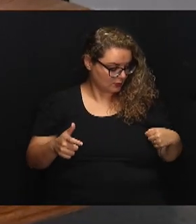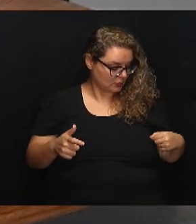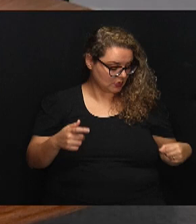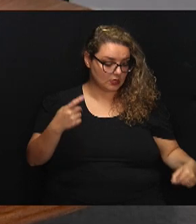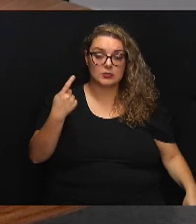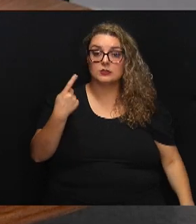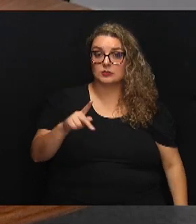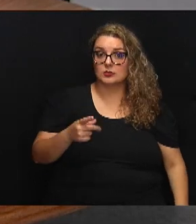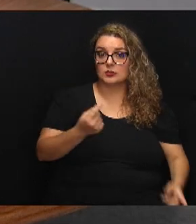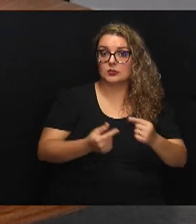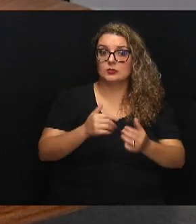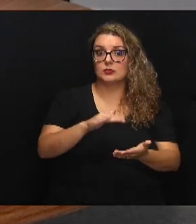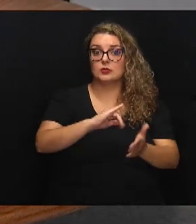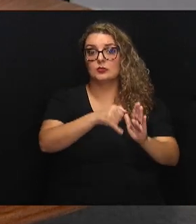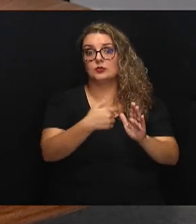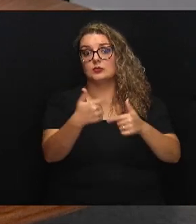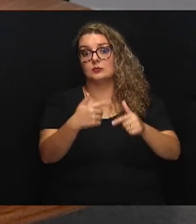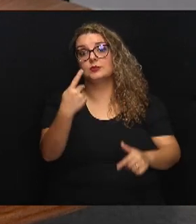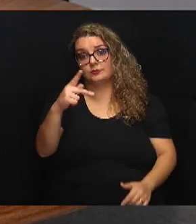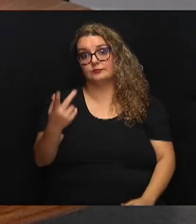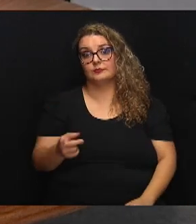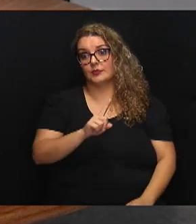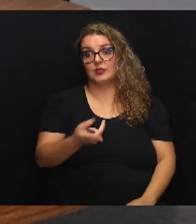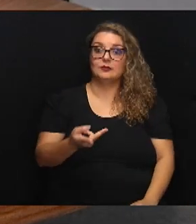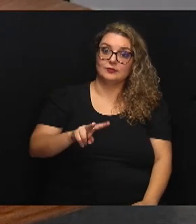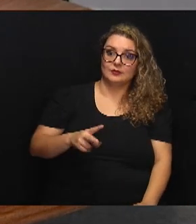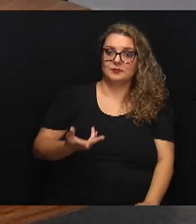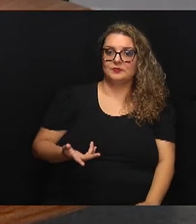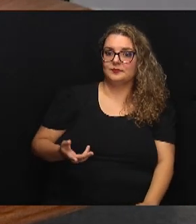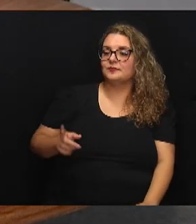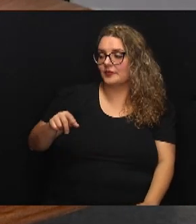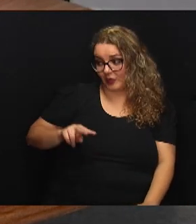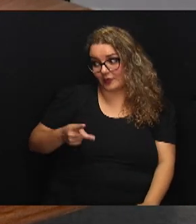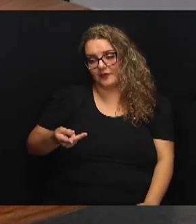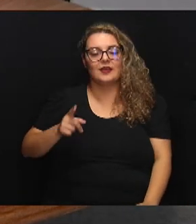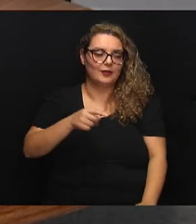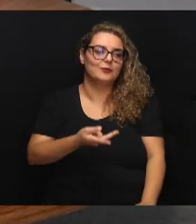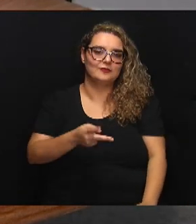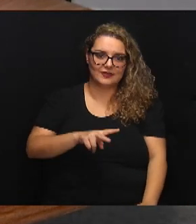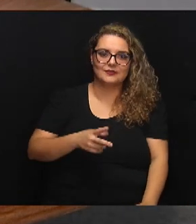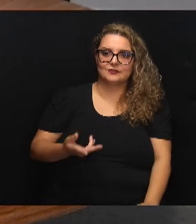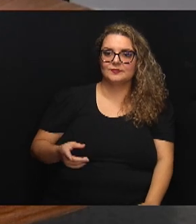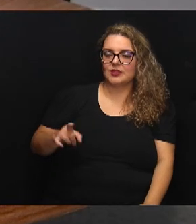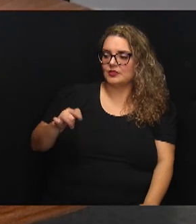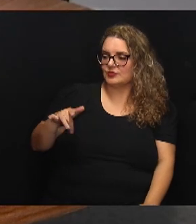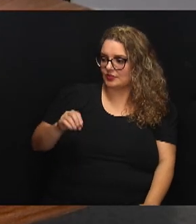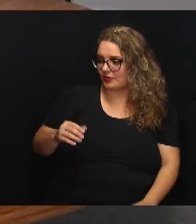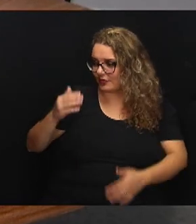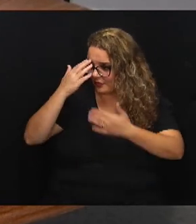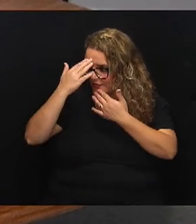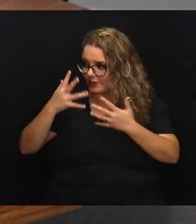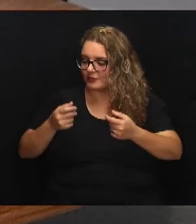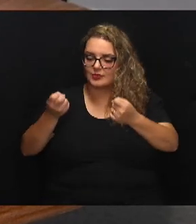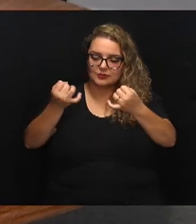sobrado, esse juros trabalharia para você e não ao contrário. Isso é o inverso, né? Seria o inverso. Diego, muito obrigado por todas essas